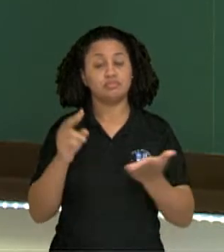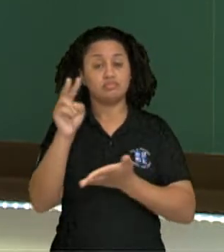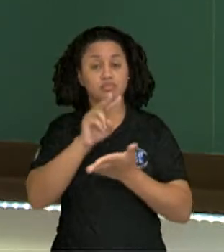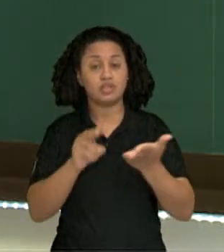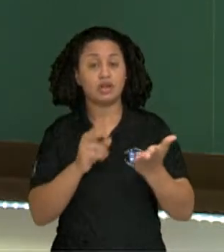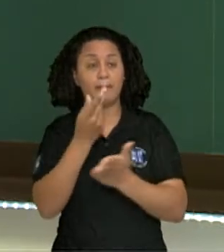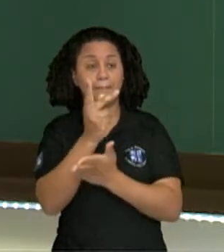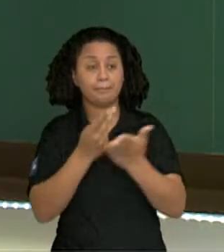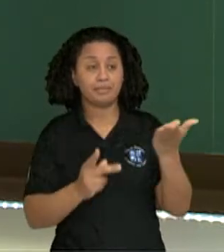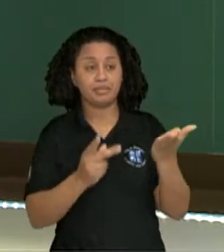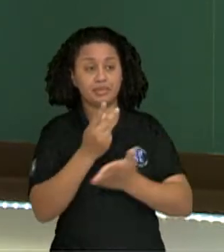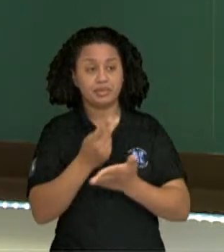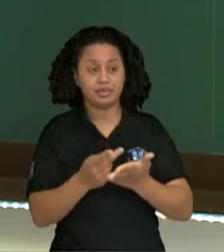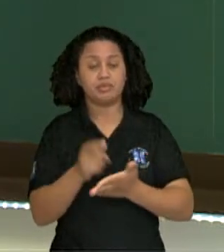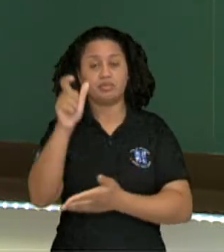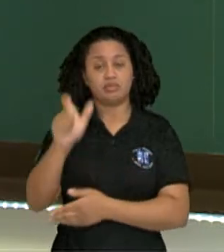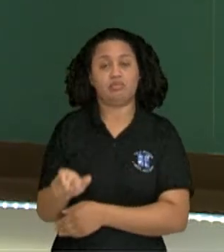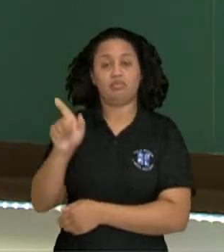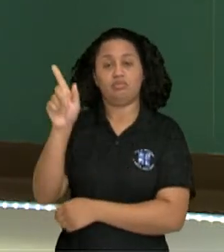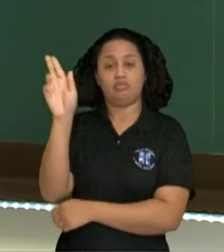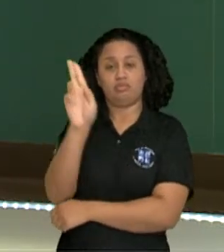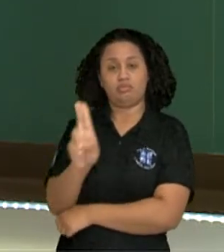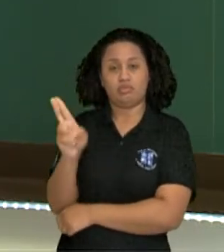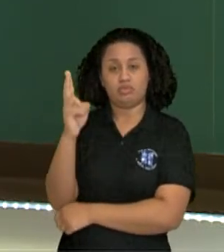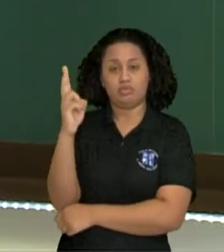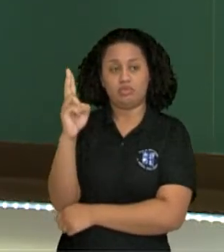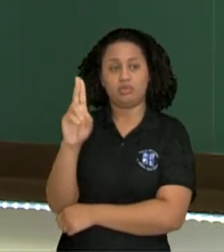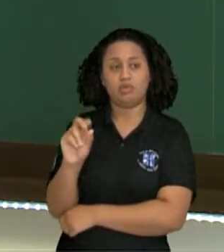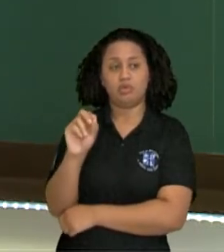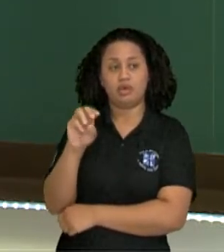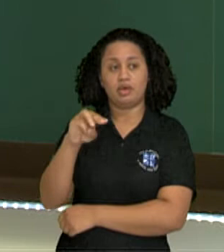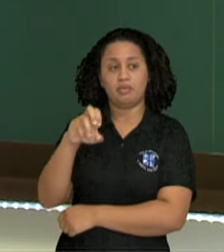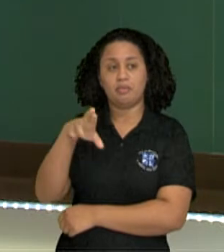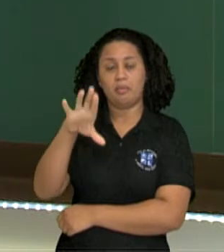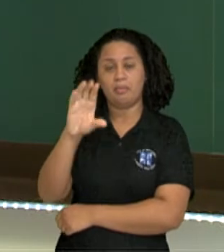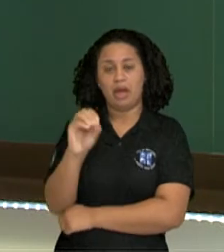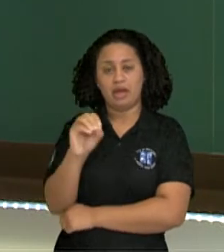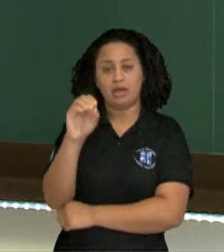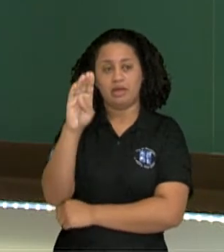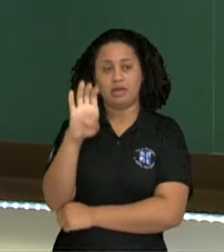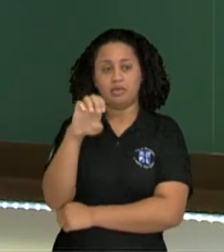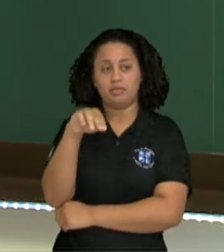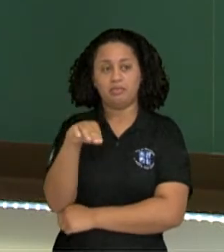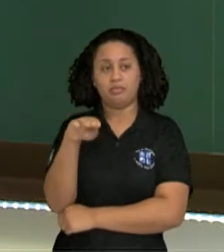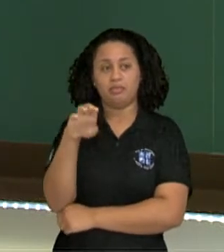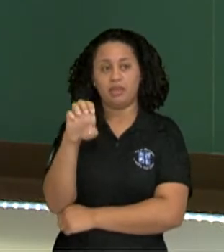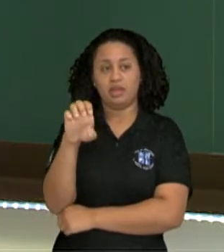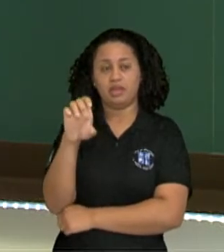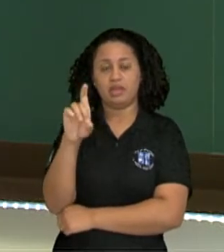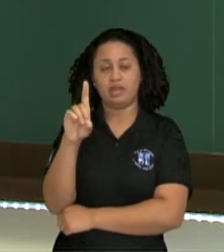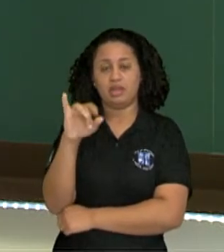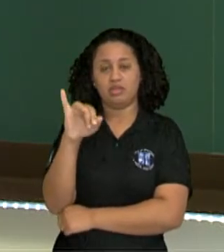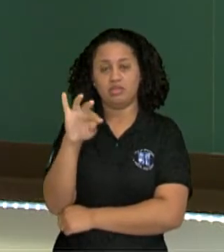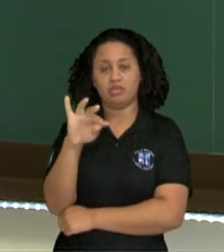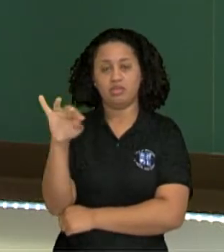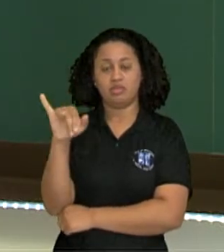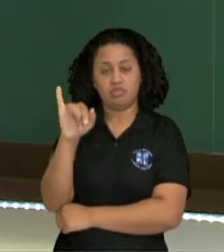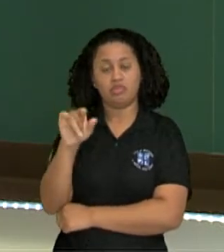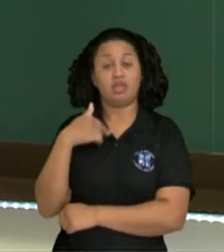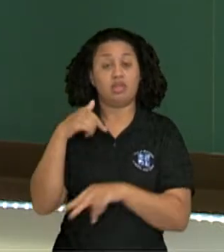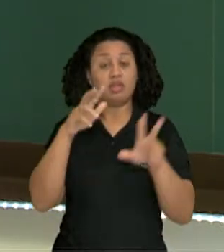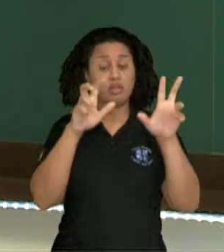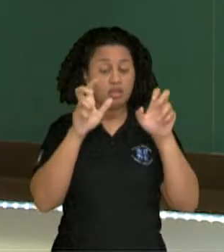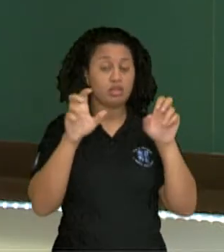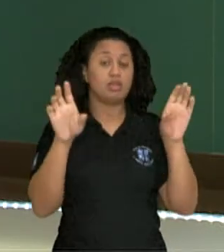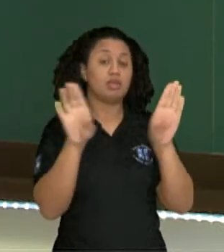poema do uruguaio Mário Benedetti sobre o tema. Sobre o mesmo tema lá da tela inicial, daquela recomendação